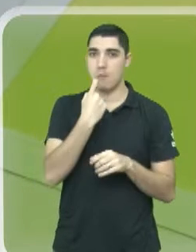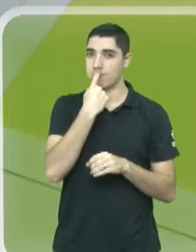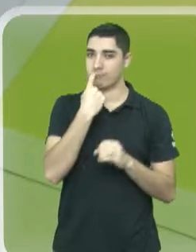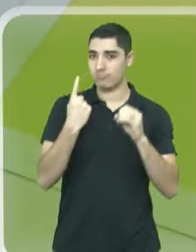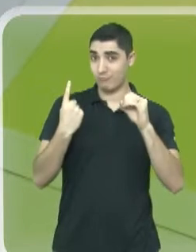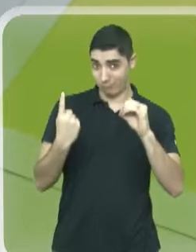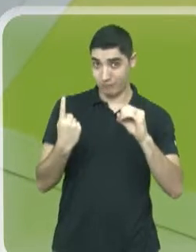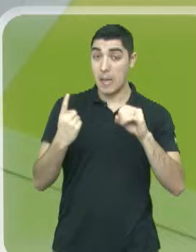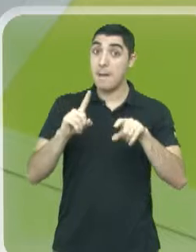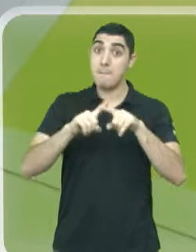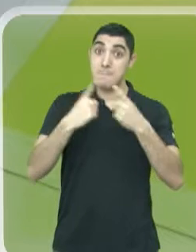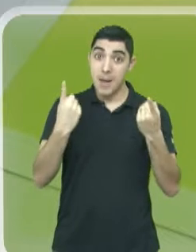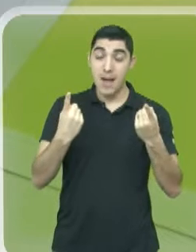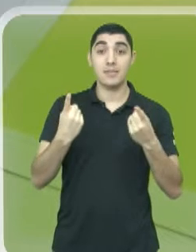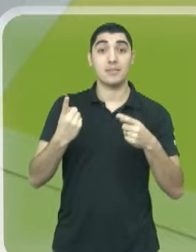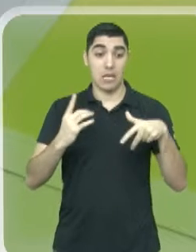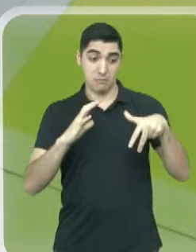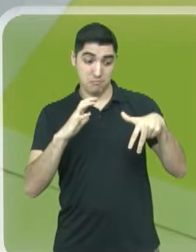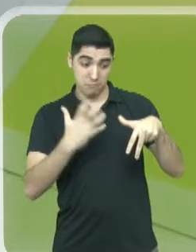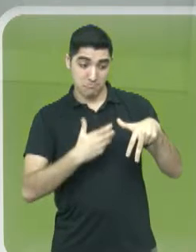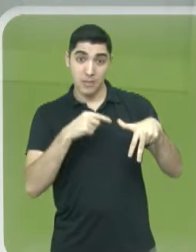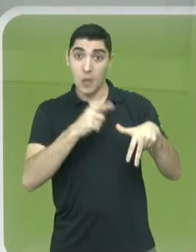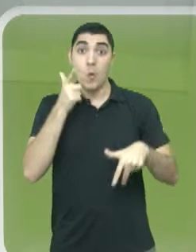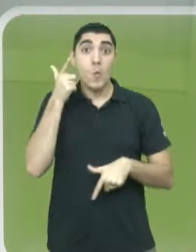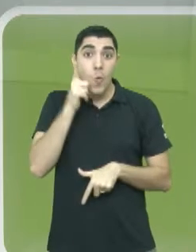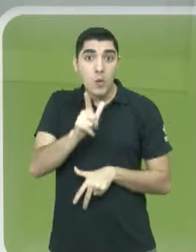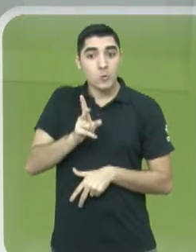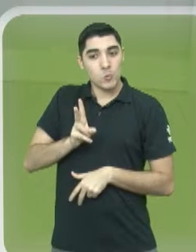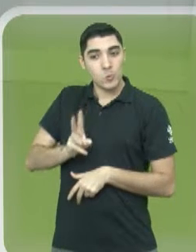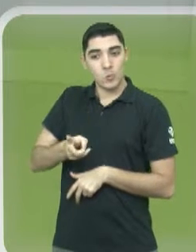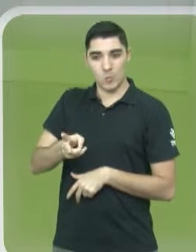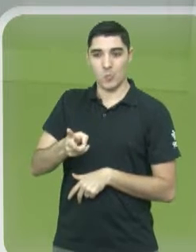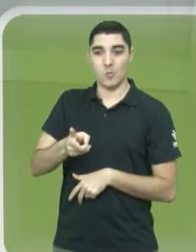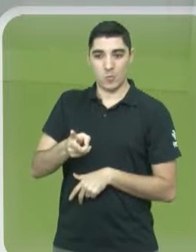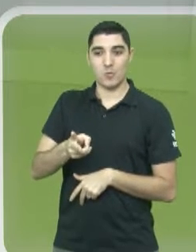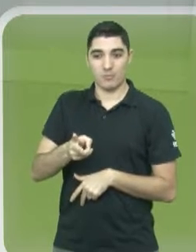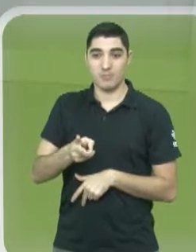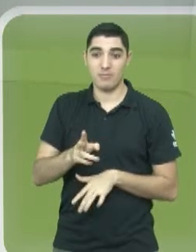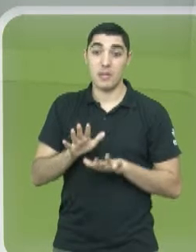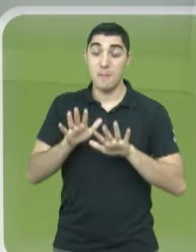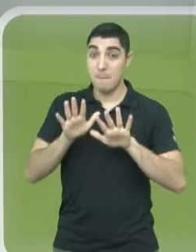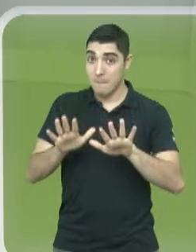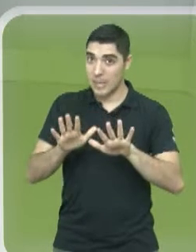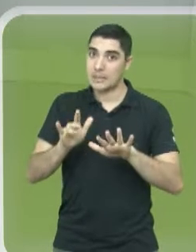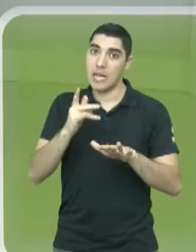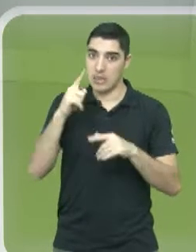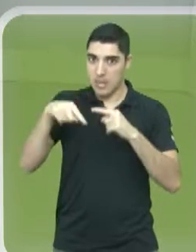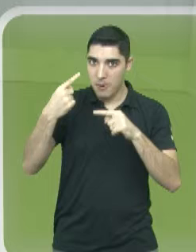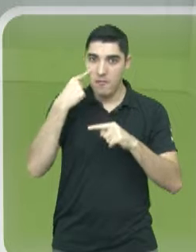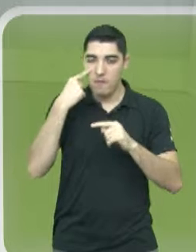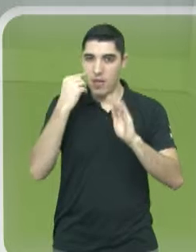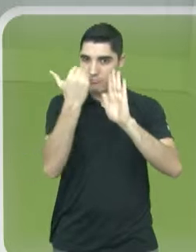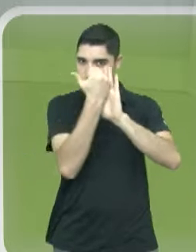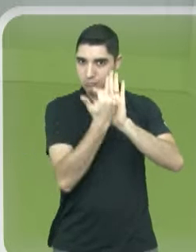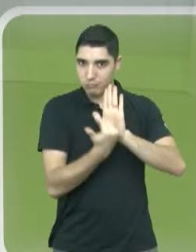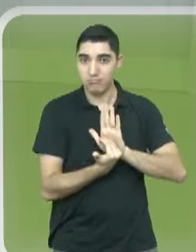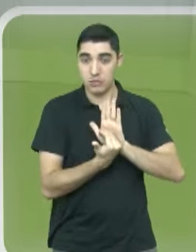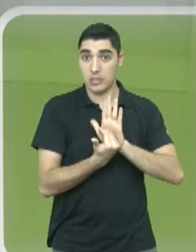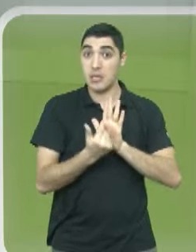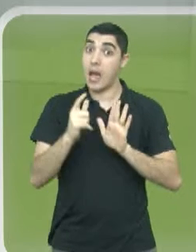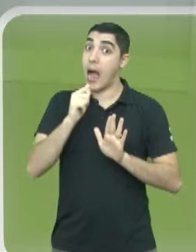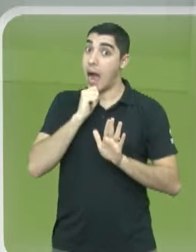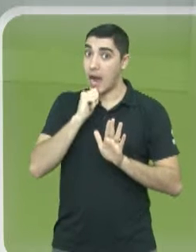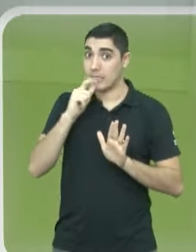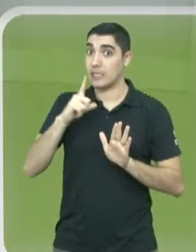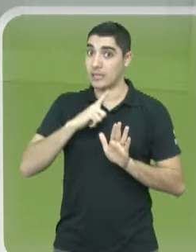1-0, garantiu a sobrevida do Joseense, aliás, sobrevida não, a gente vai ver já já a classificação, está completamente aberta a